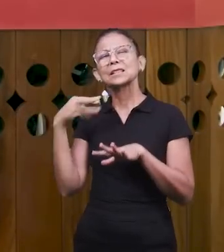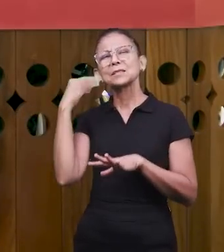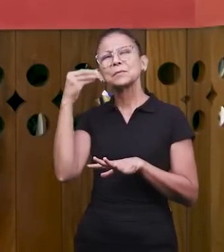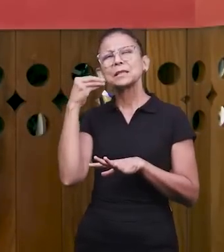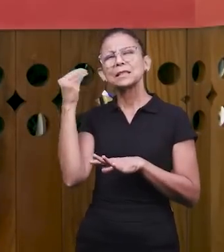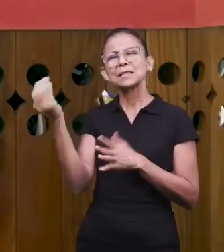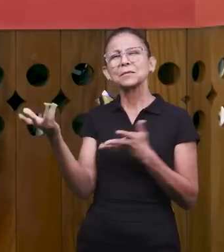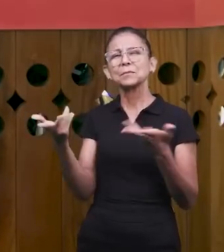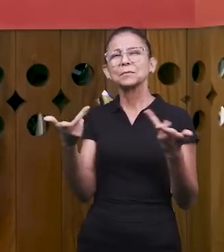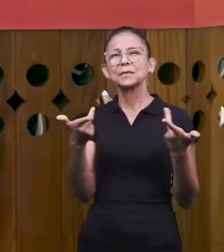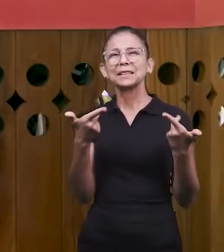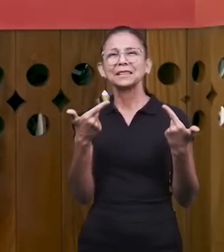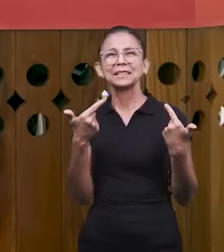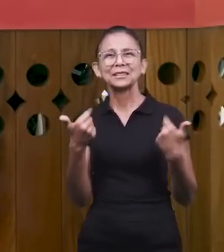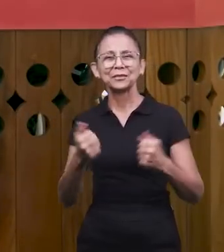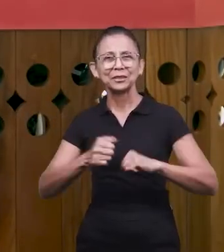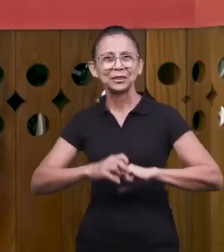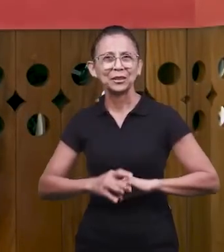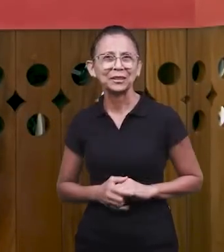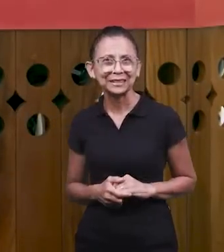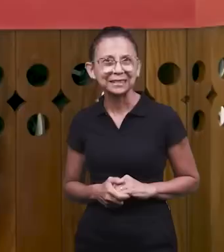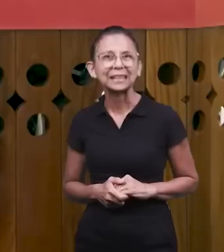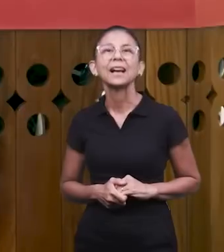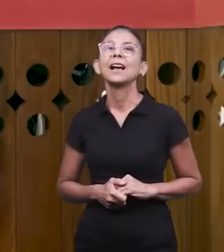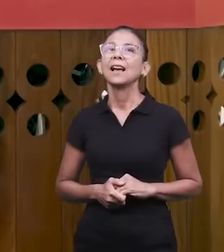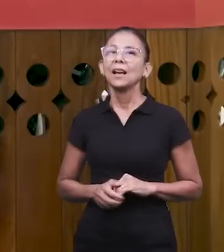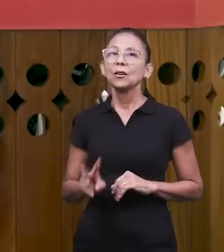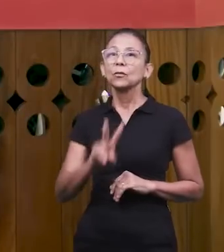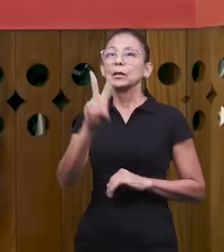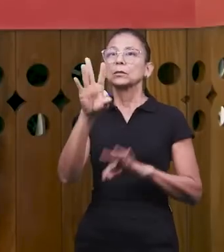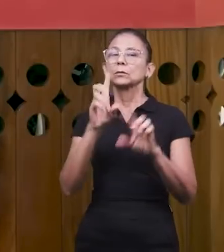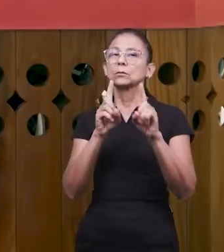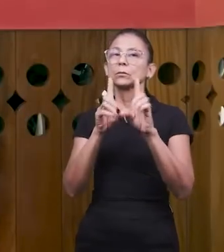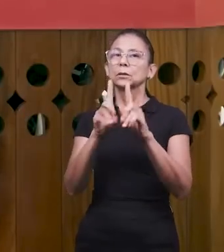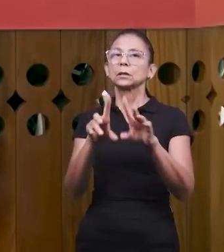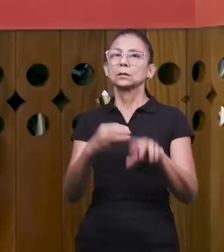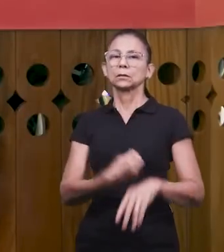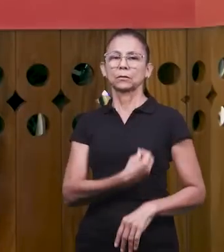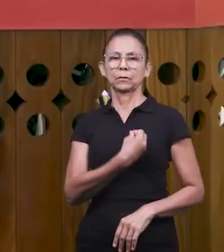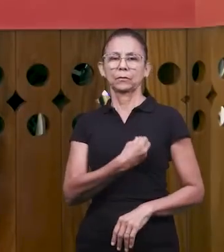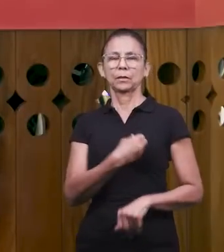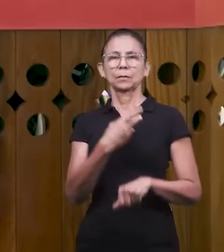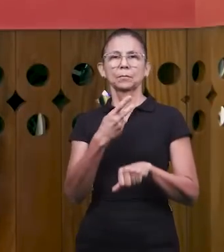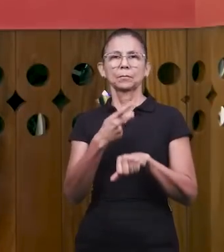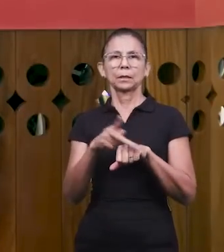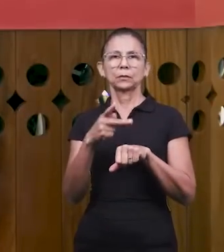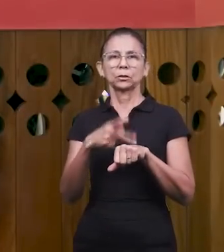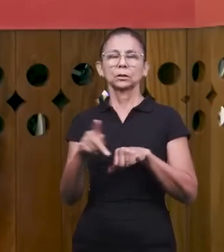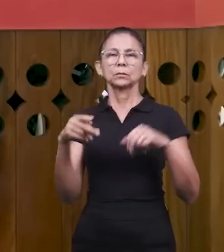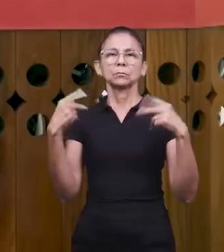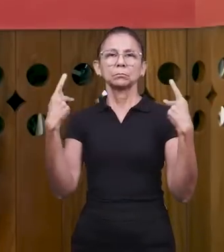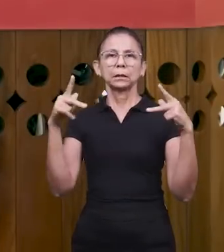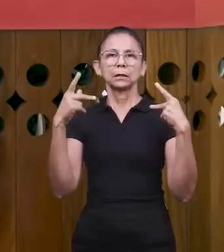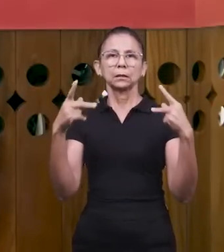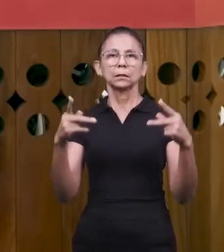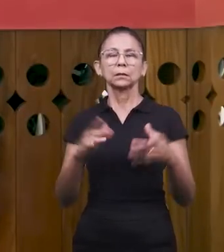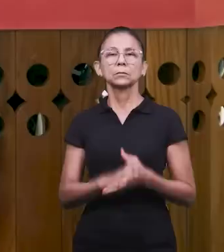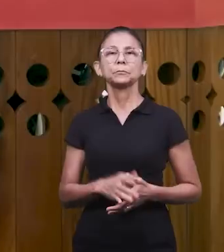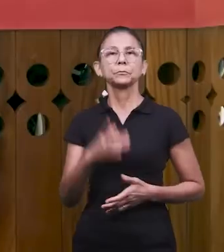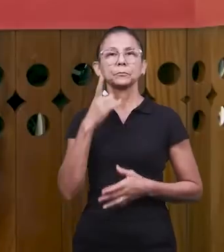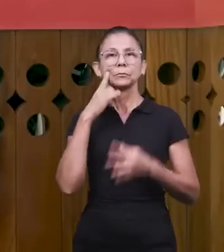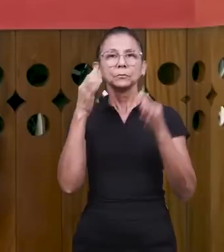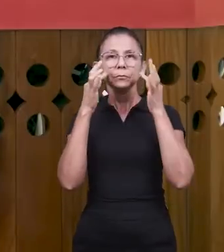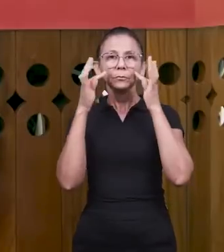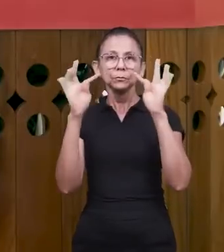do alcance desta obra e do valor da doutrina que vivemos e pregamos a partir dos testemunhos dados pelos nossos